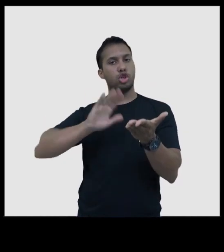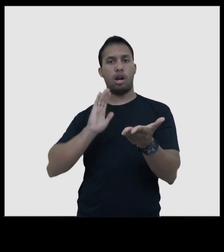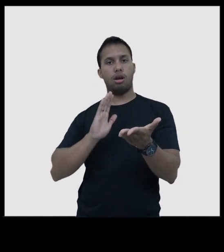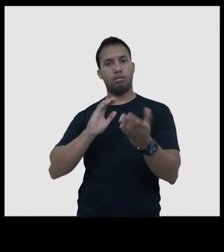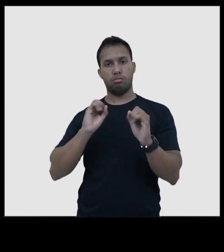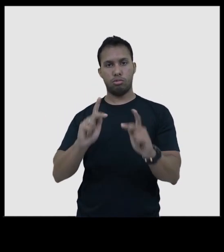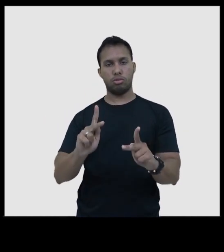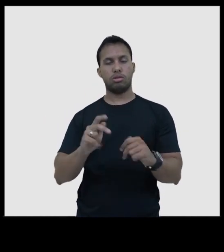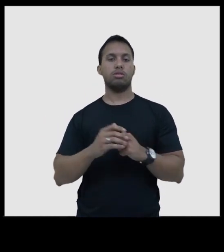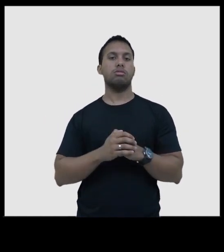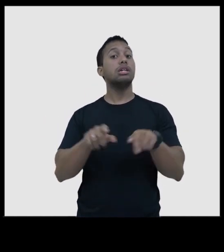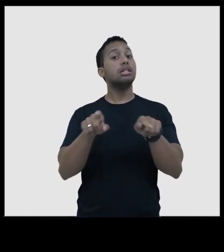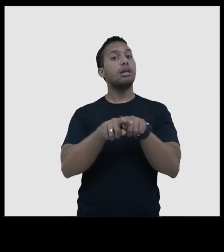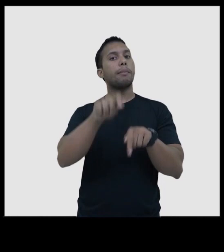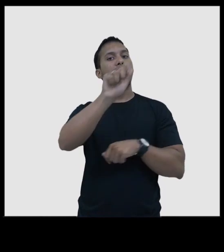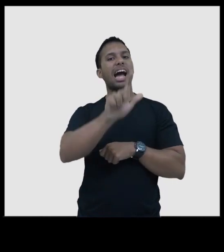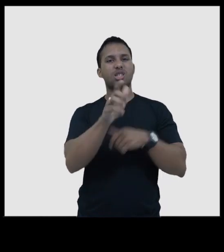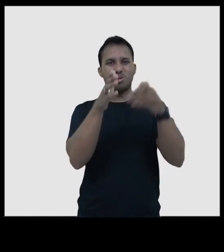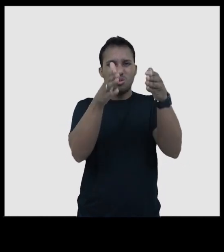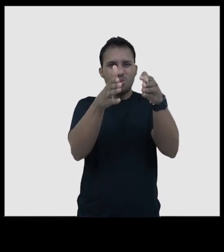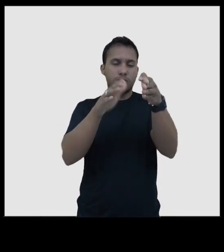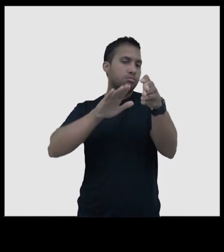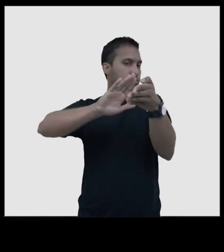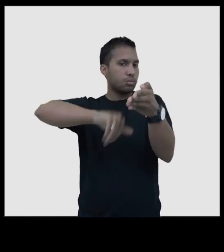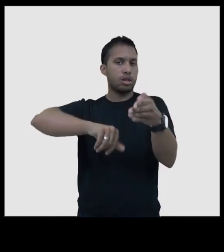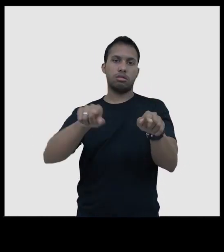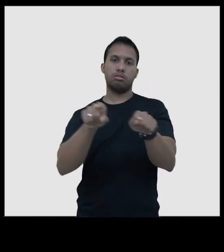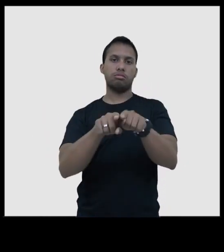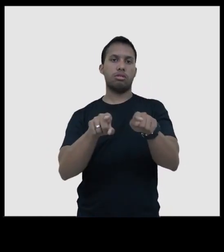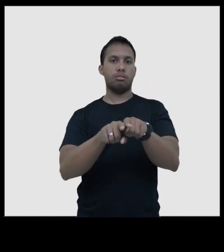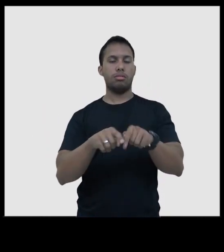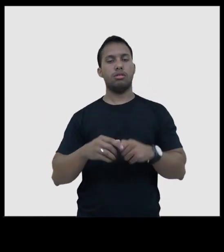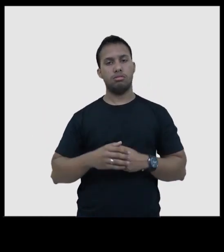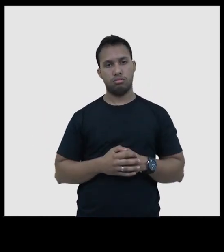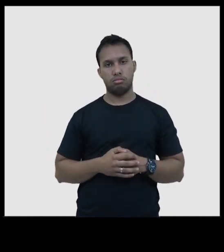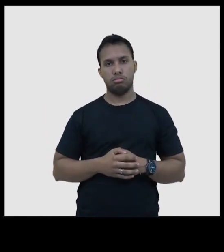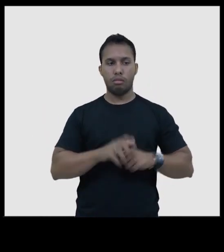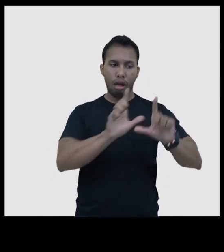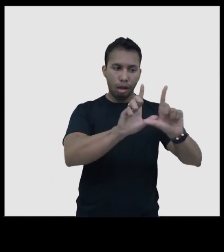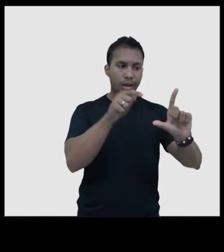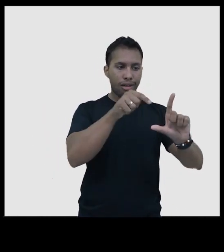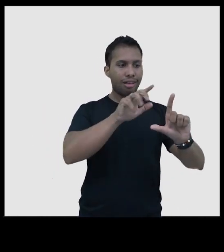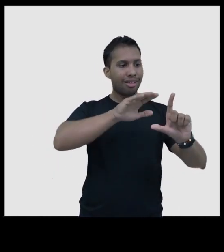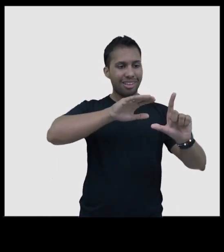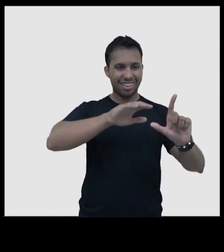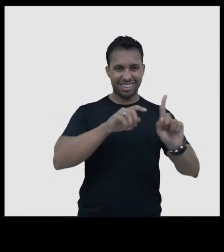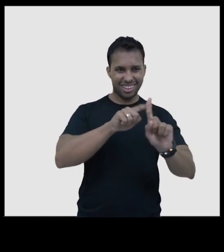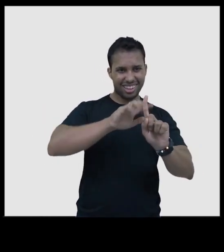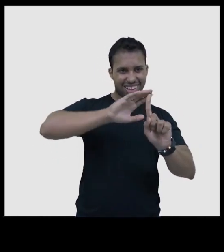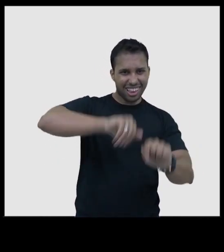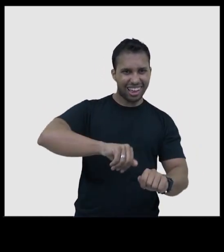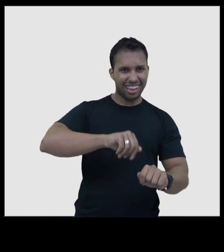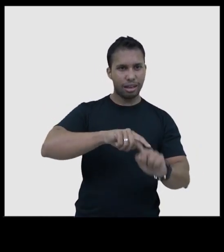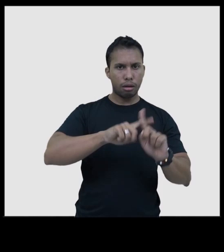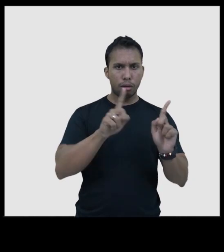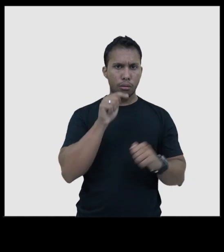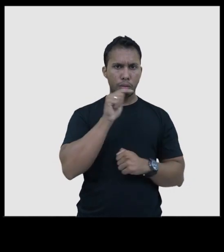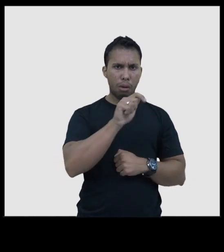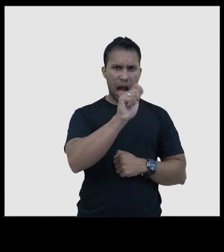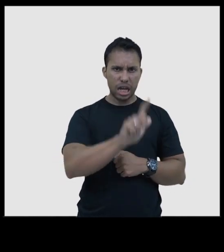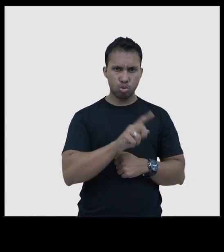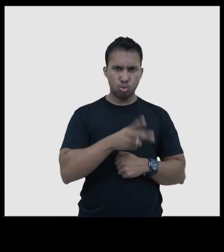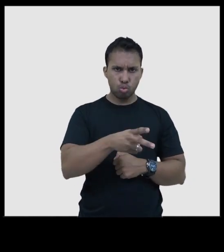do vídeo onde o intérprete não está sinalizando. E deletar também a camada do fundo azul, né, para não ficar só o fundo no